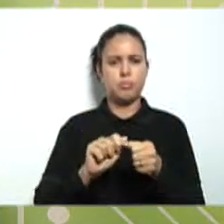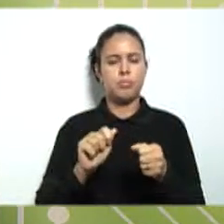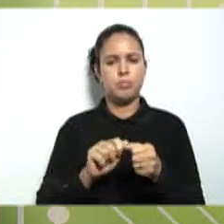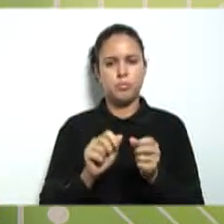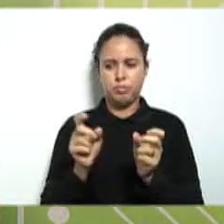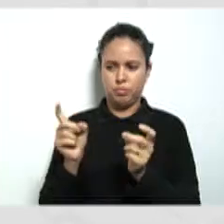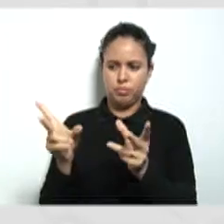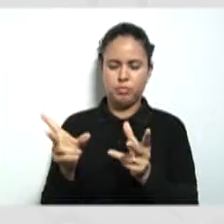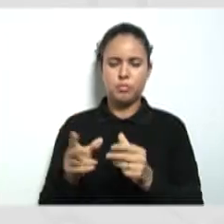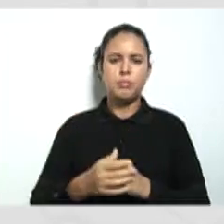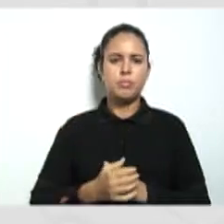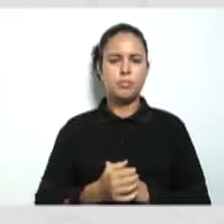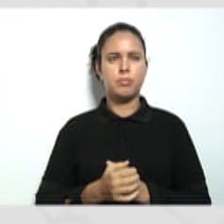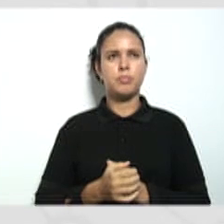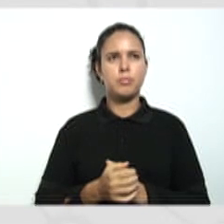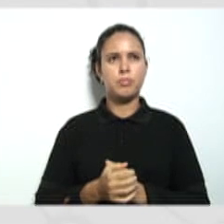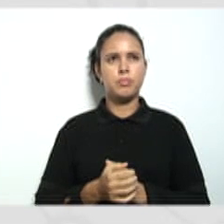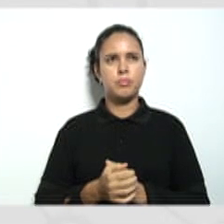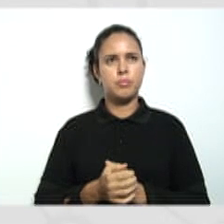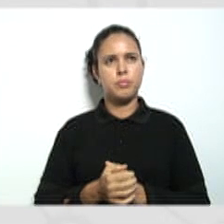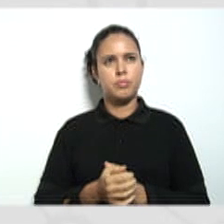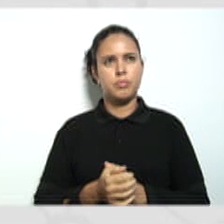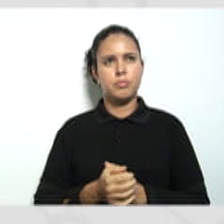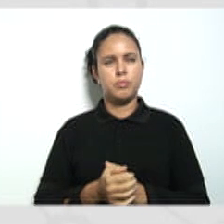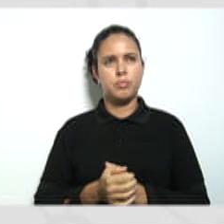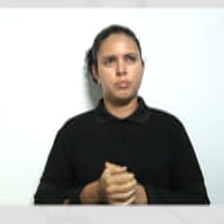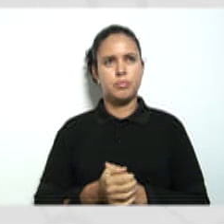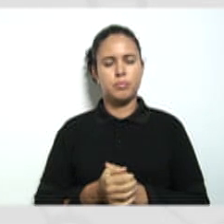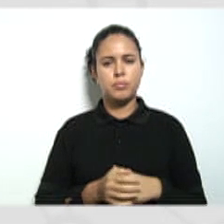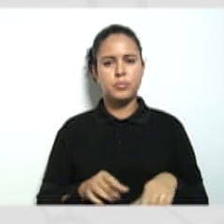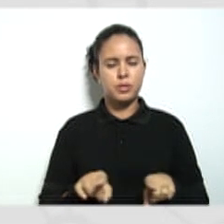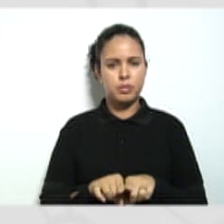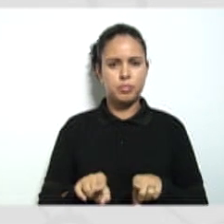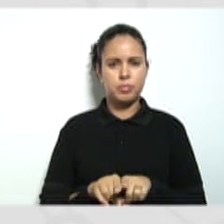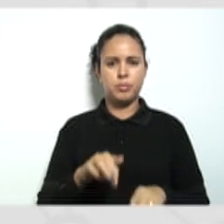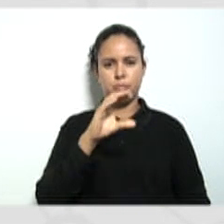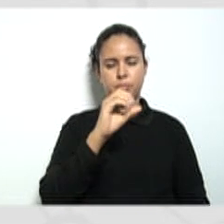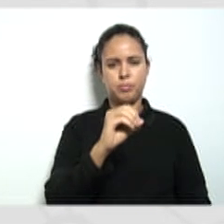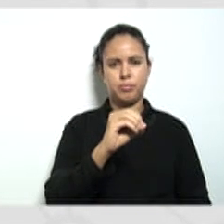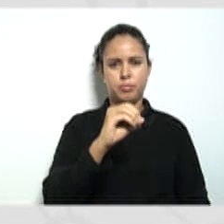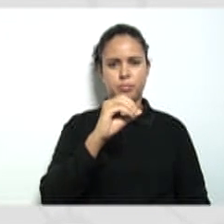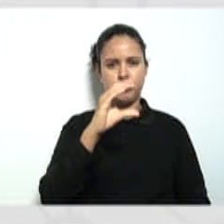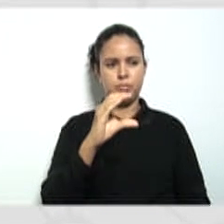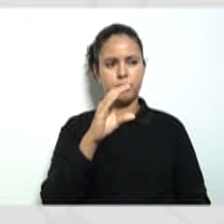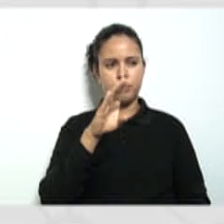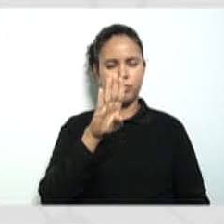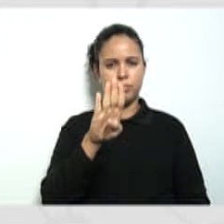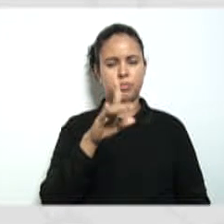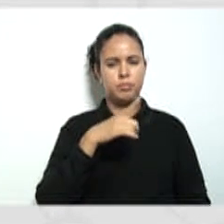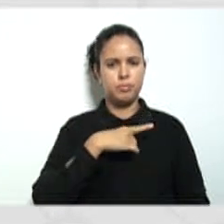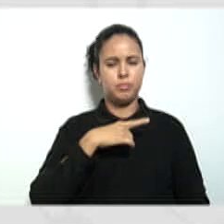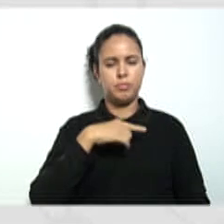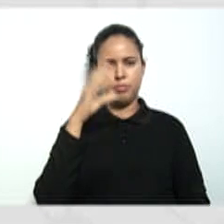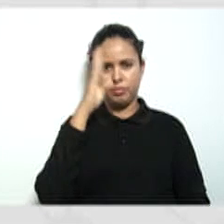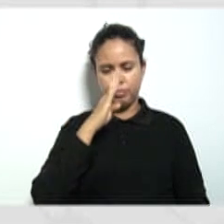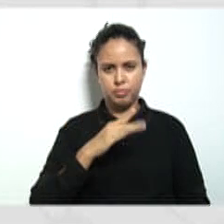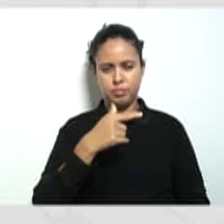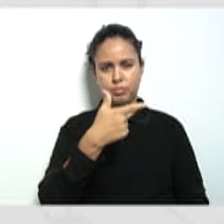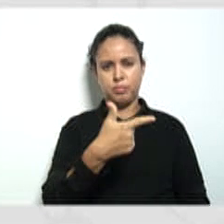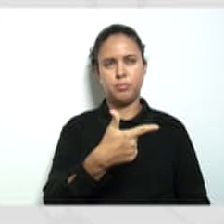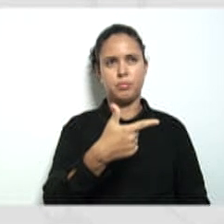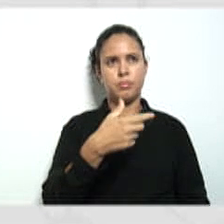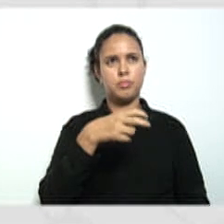Vemos ainda que, segundo a Organização de Cooperativas do Brasil, existem no Brasil 257